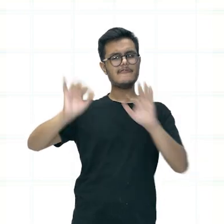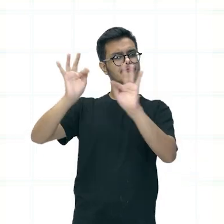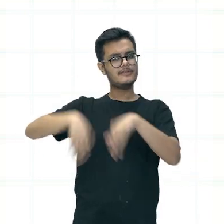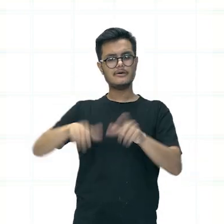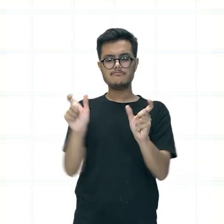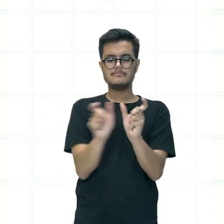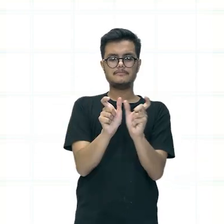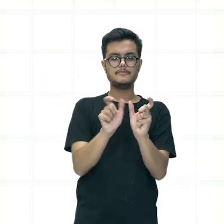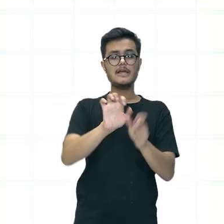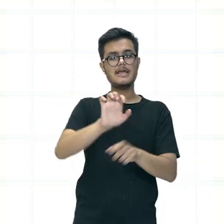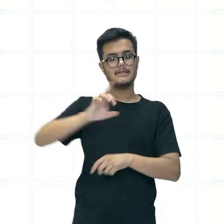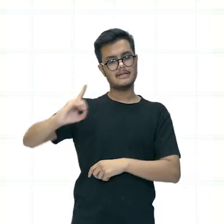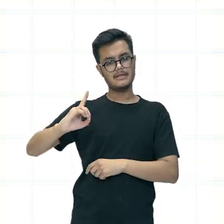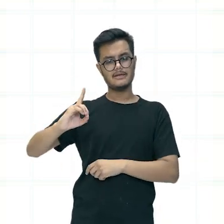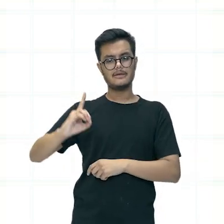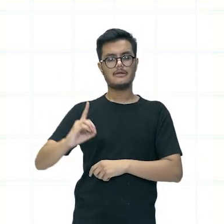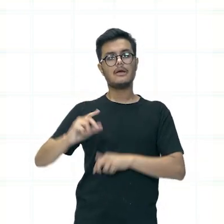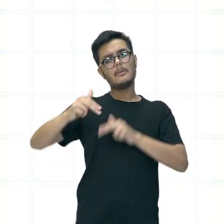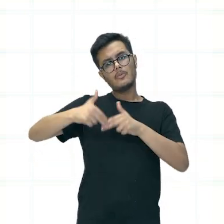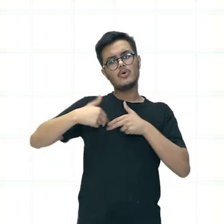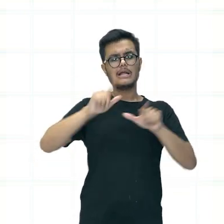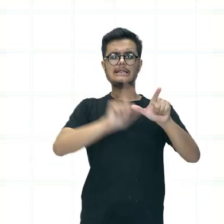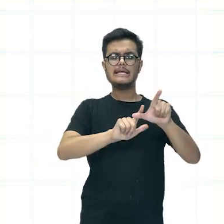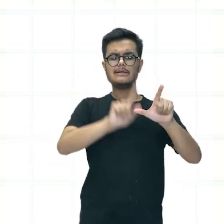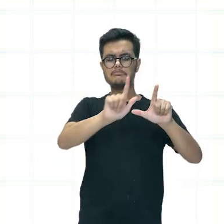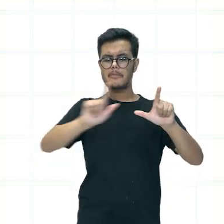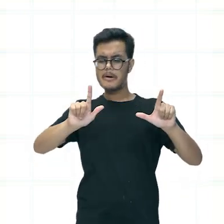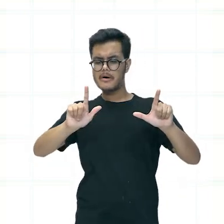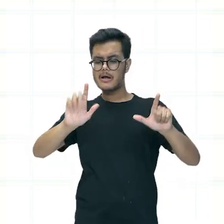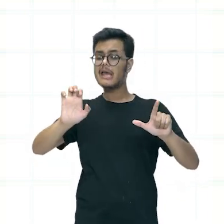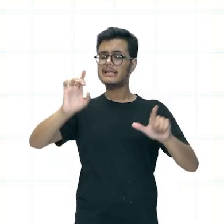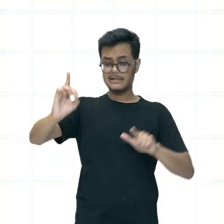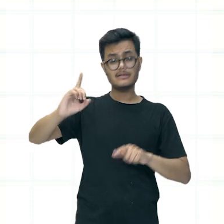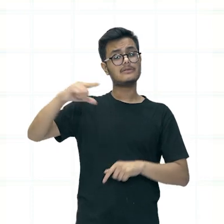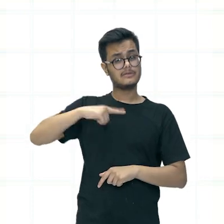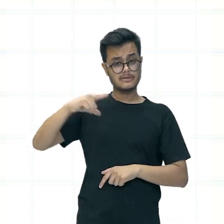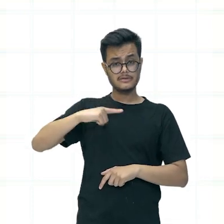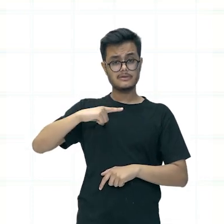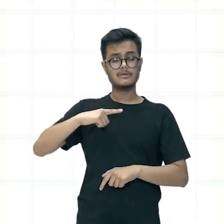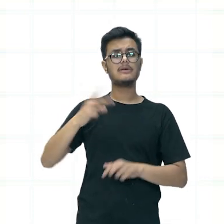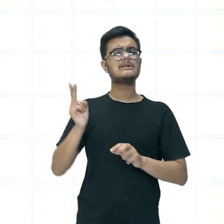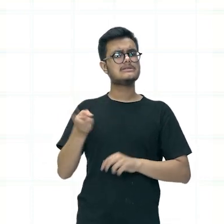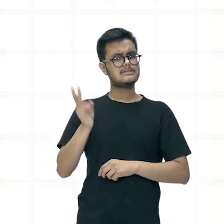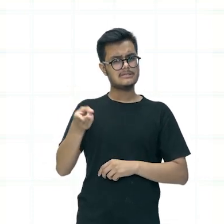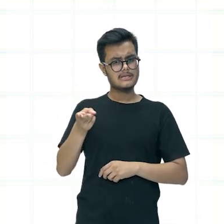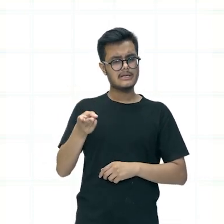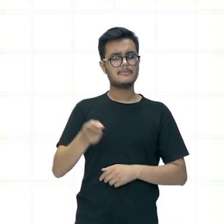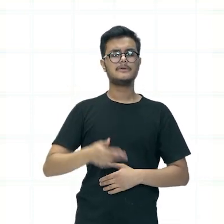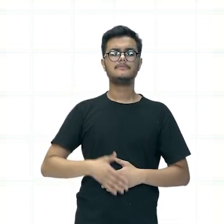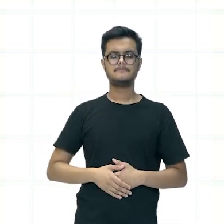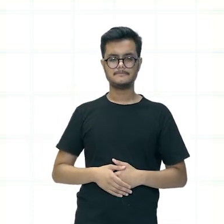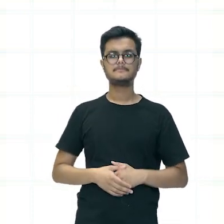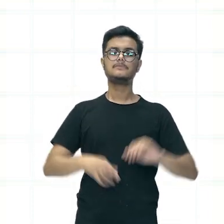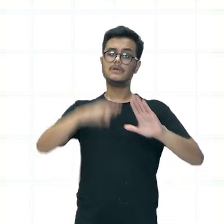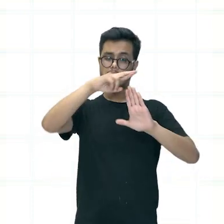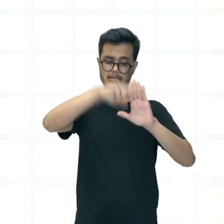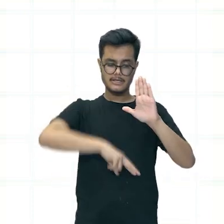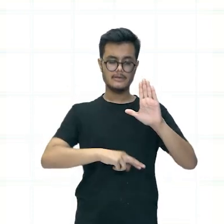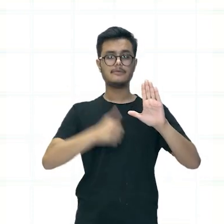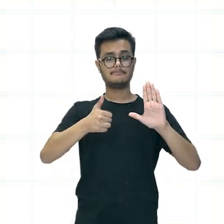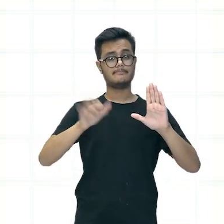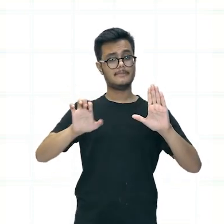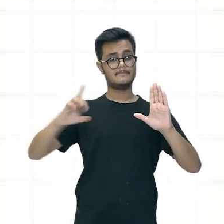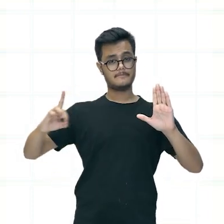você duplicar a última letra, e se você precisar tirar, acrescentar, sempre vai